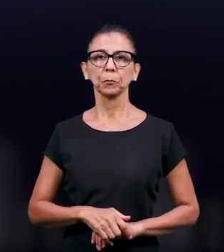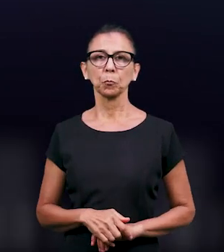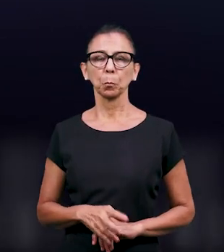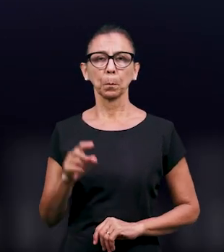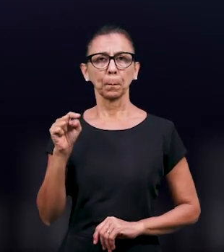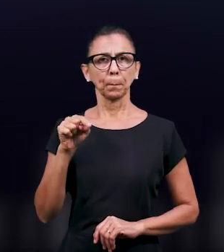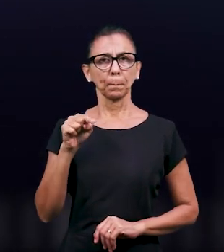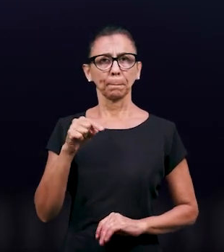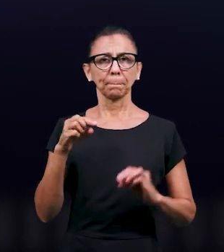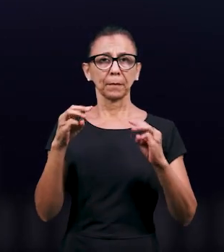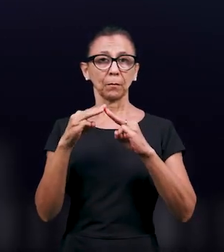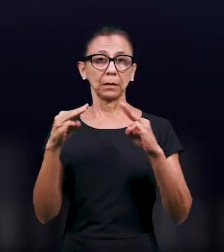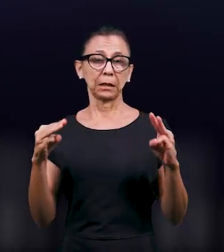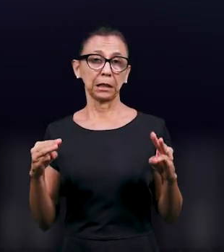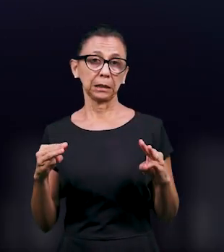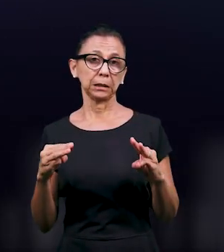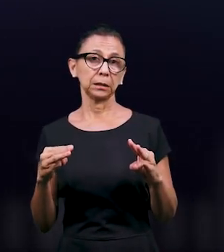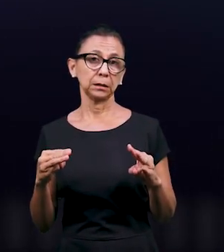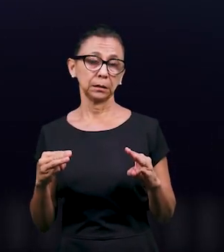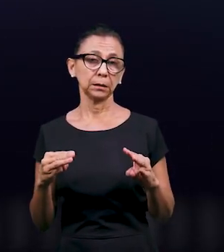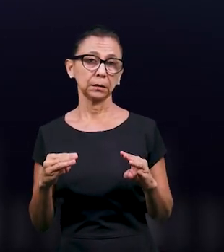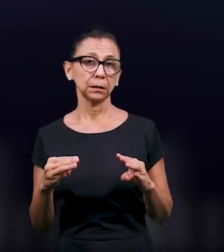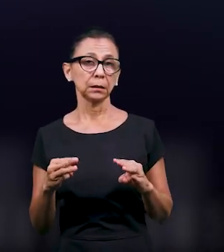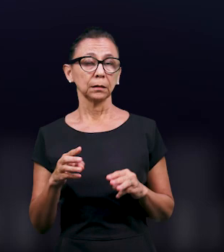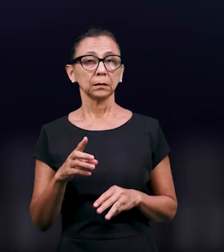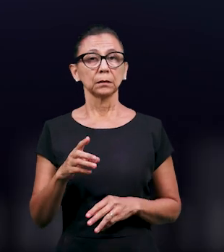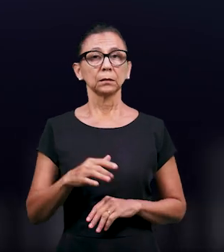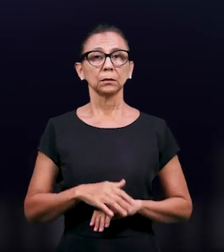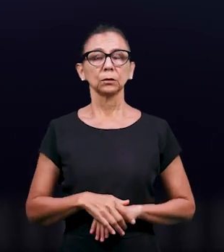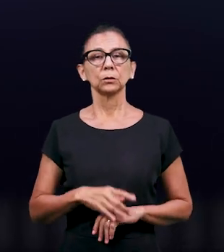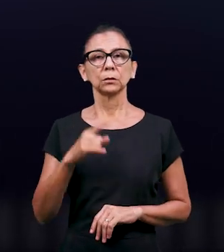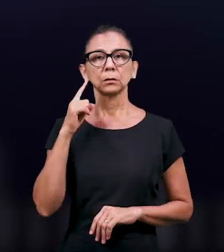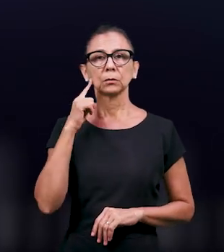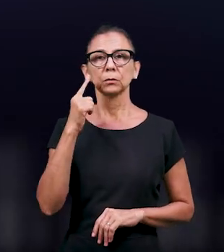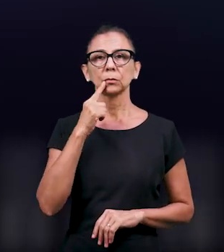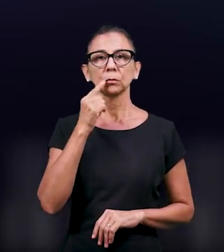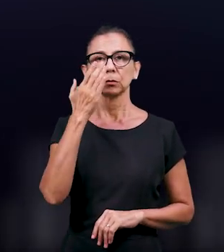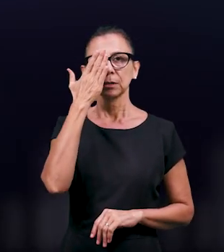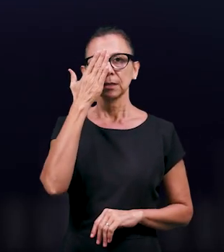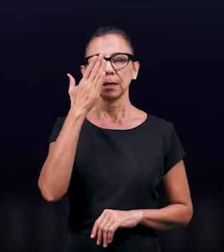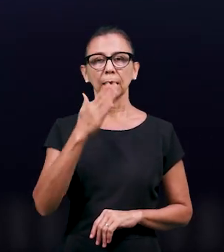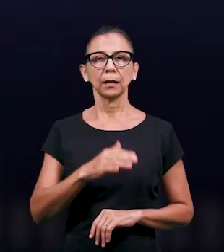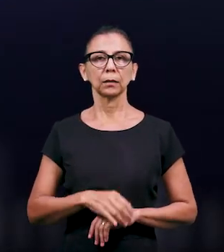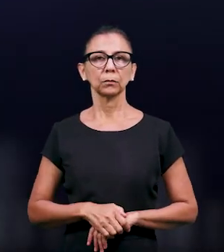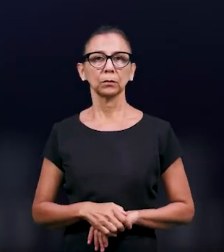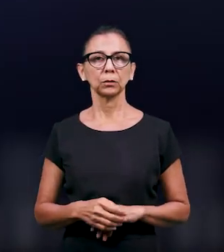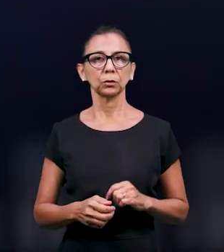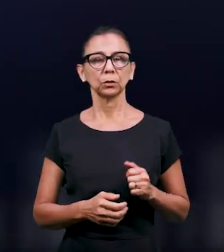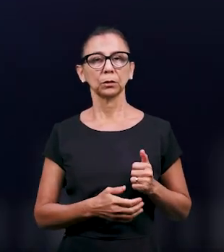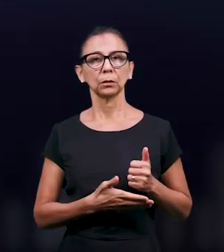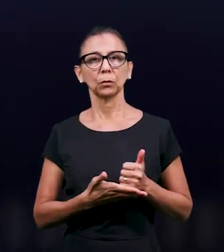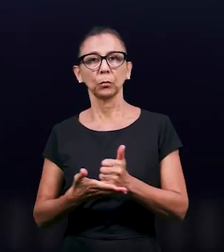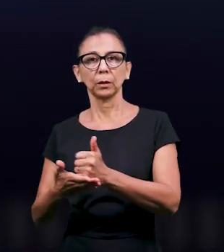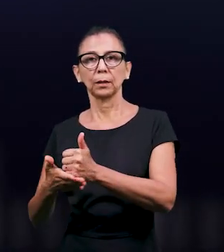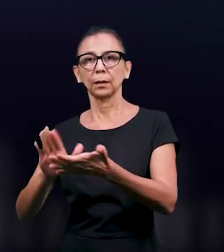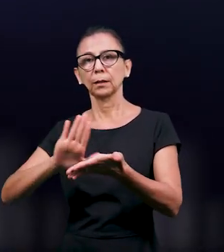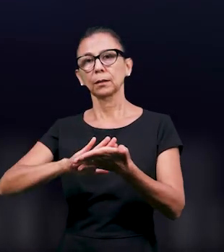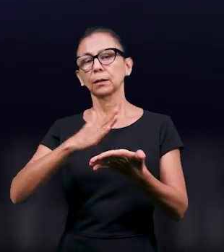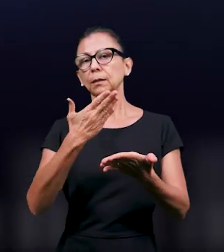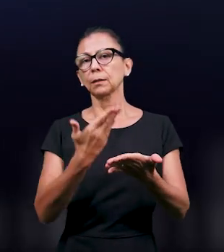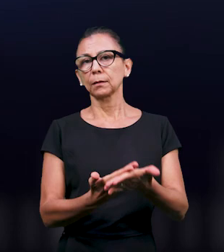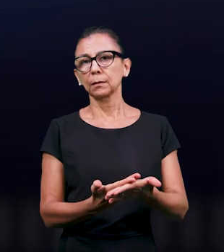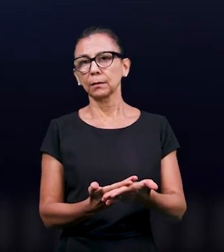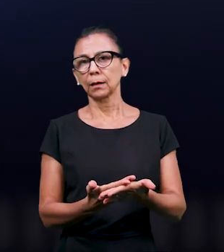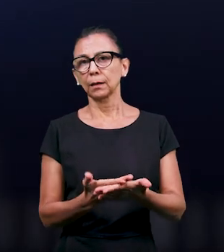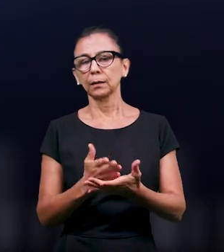evento que aconteceu aqui nos nossos Manaíns, onde havia surdos cegos e o trabalho aqui do guia intérprete, que você